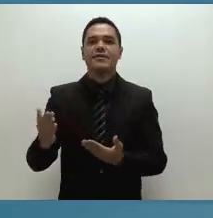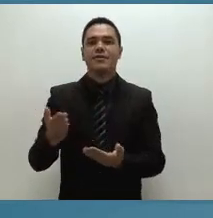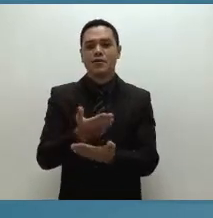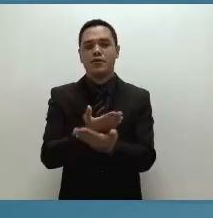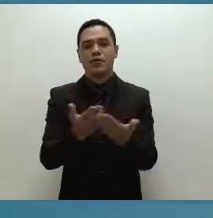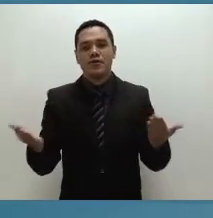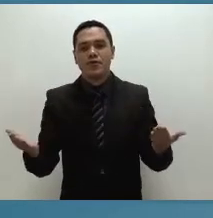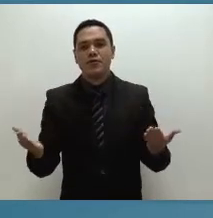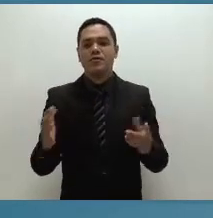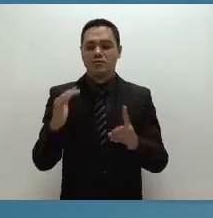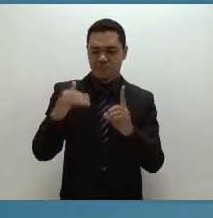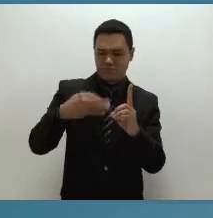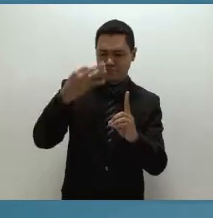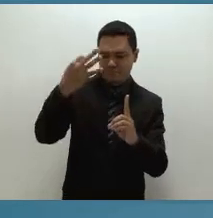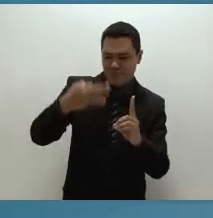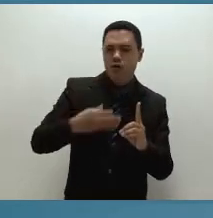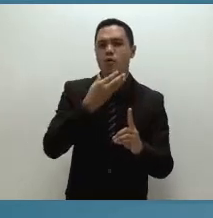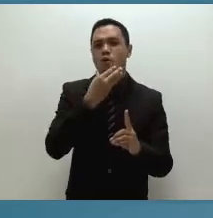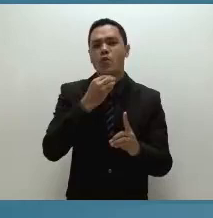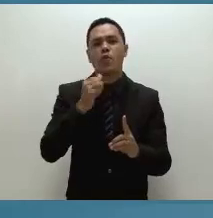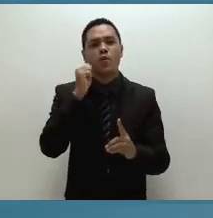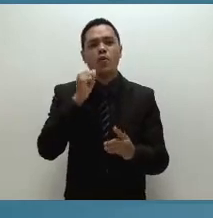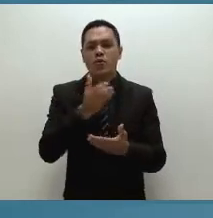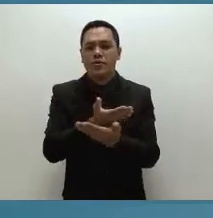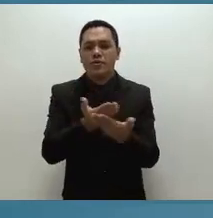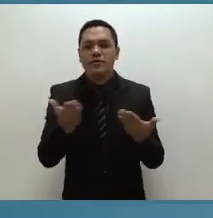o quanto estavam